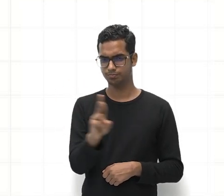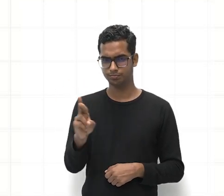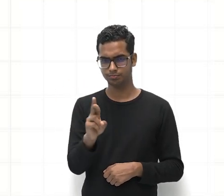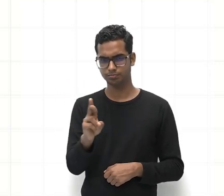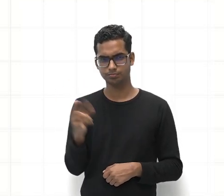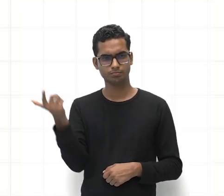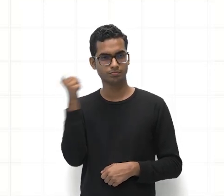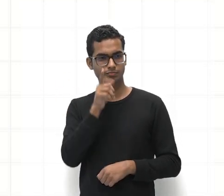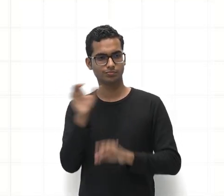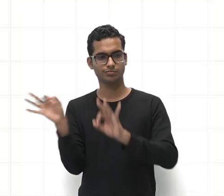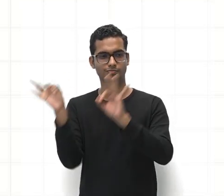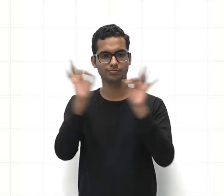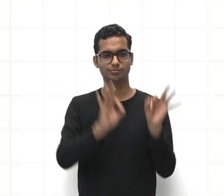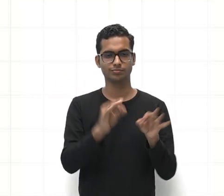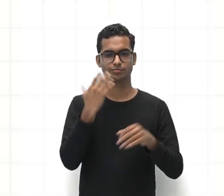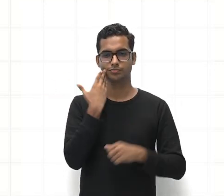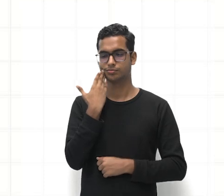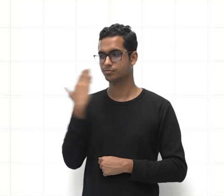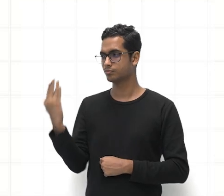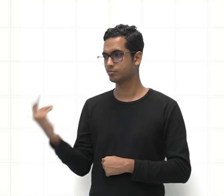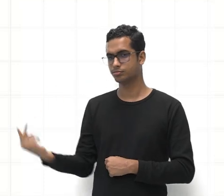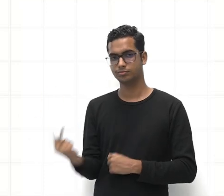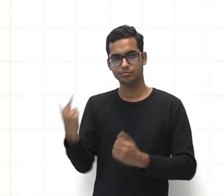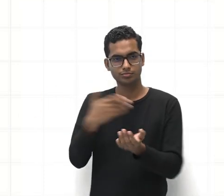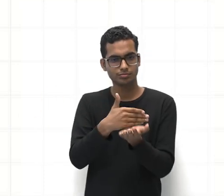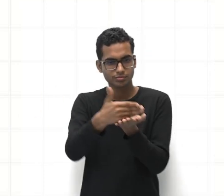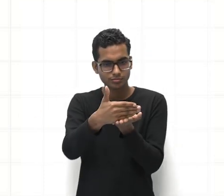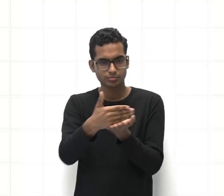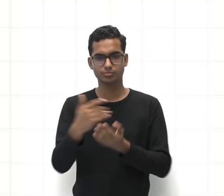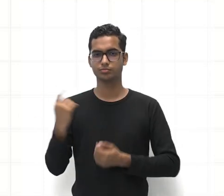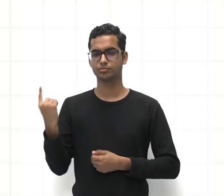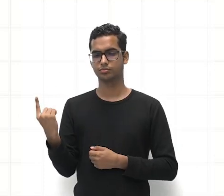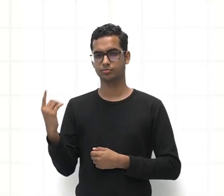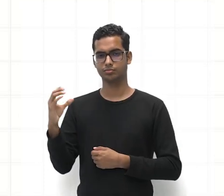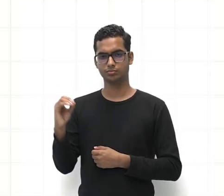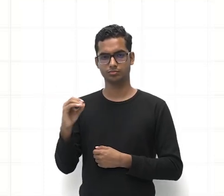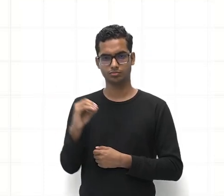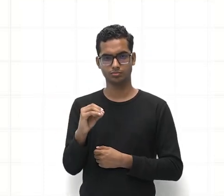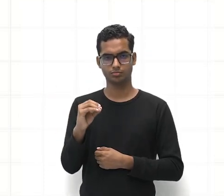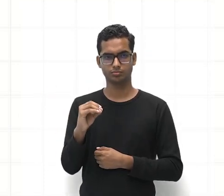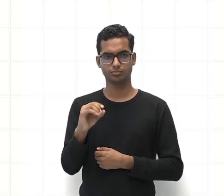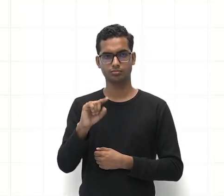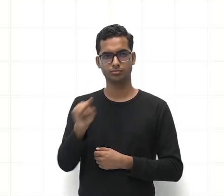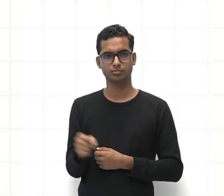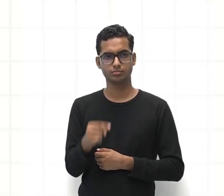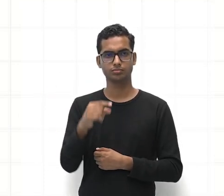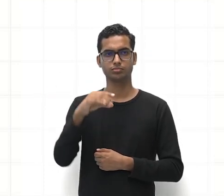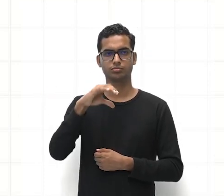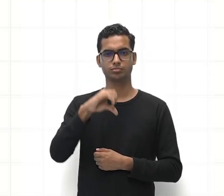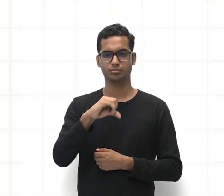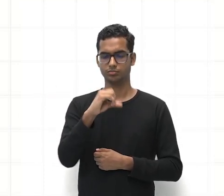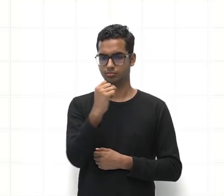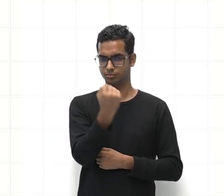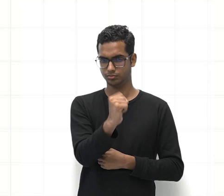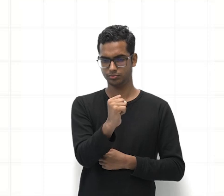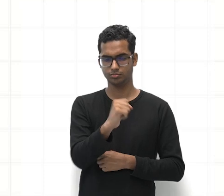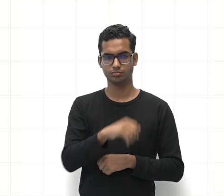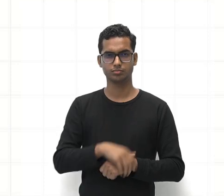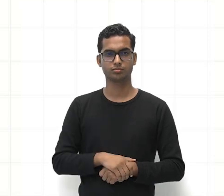repetir aqui. Então bora. O valor inicial, R$ 100, certo? Vírgula